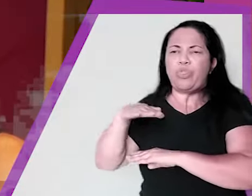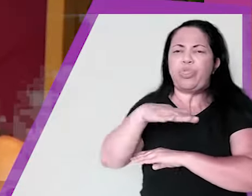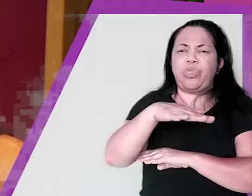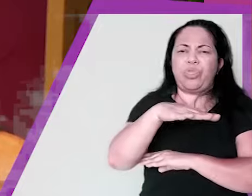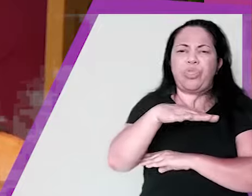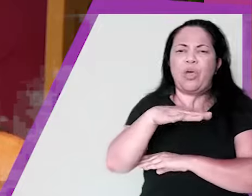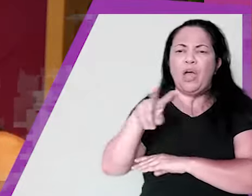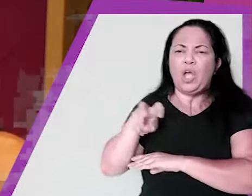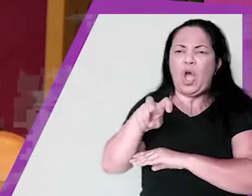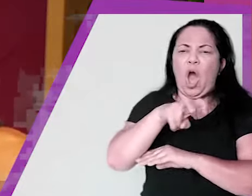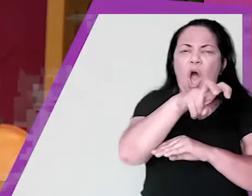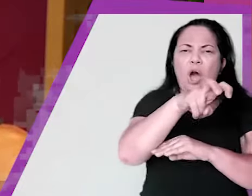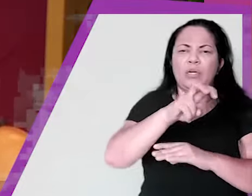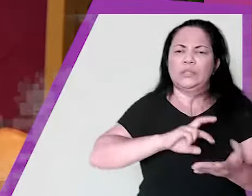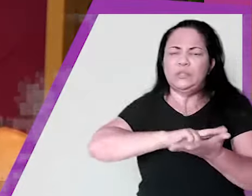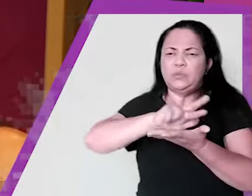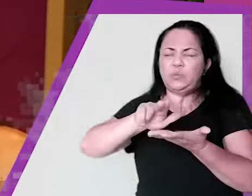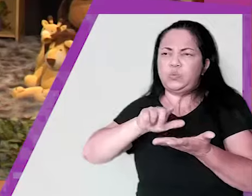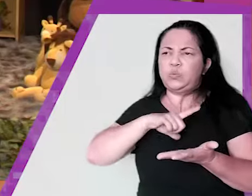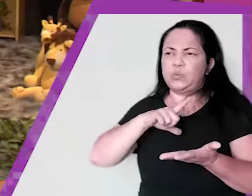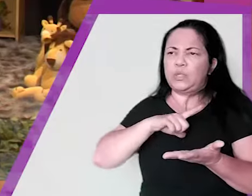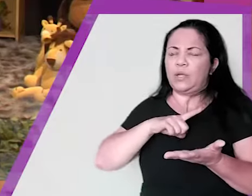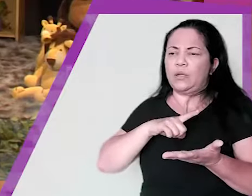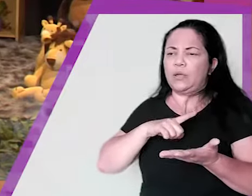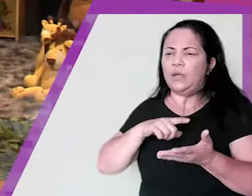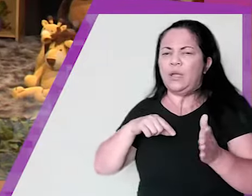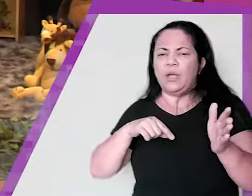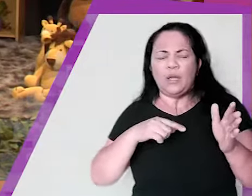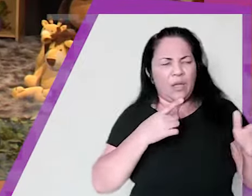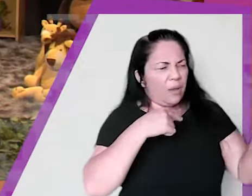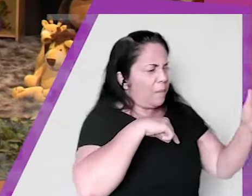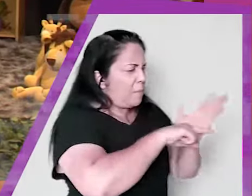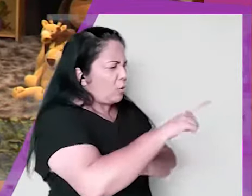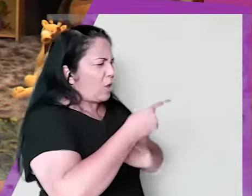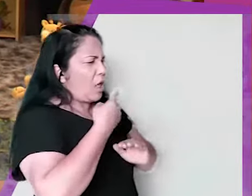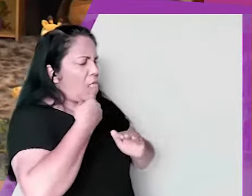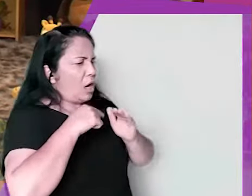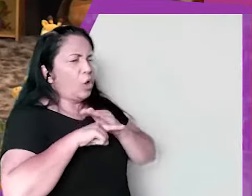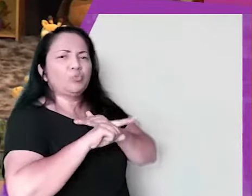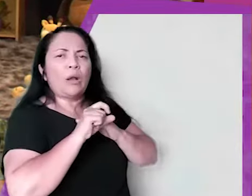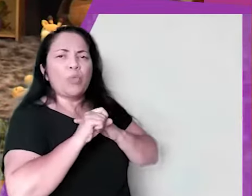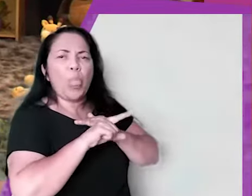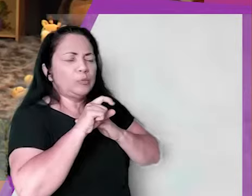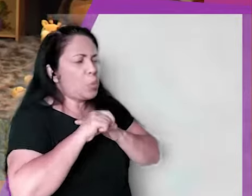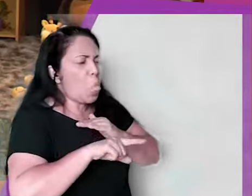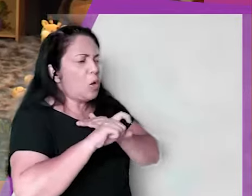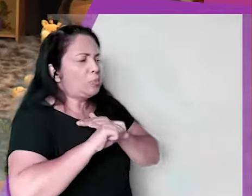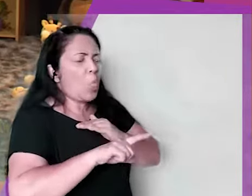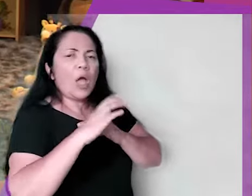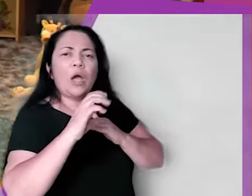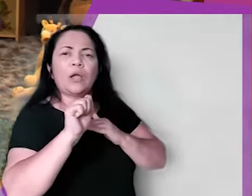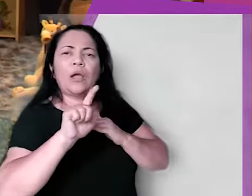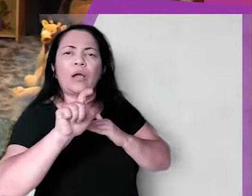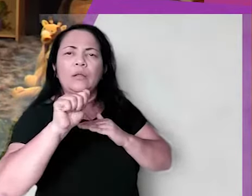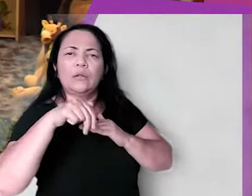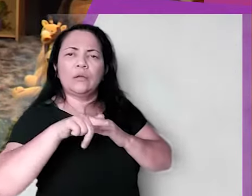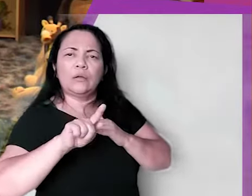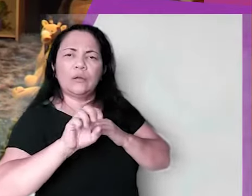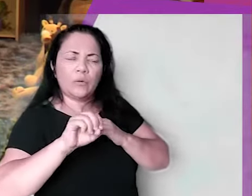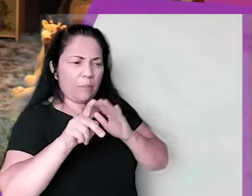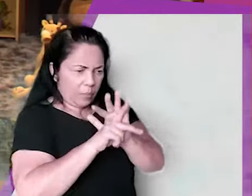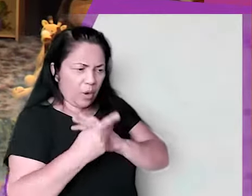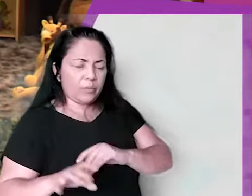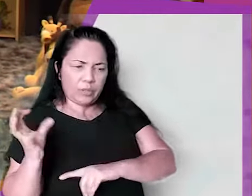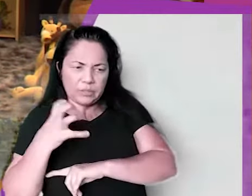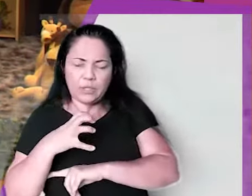Cerrado quase 200 espécies de répteis, né? Então tem muitas cobras no Cerrado também, né? E o calango é um animal típico do